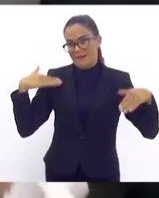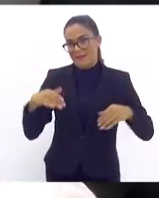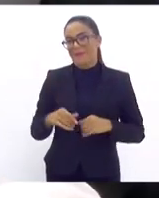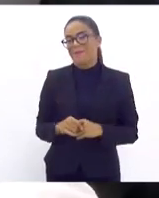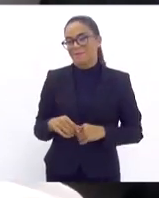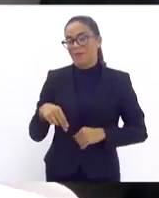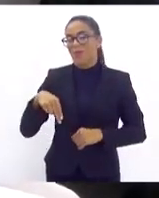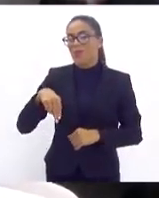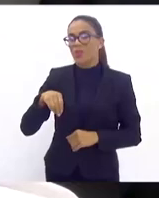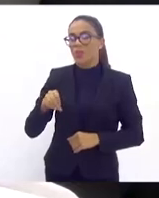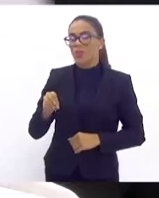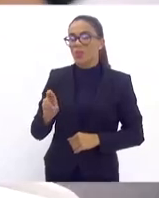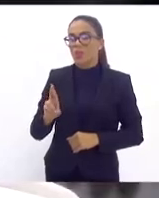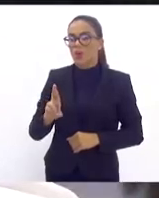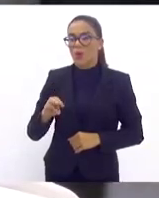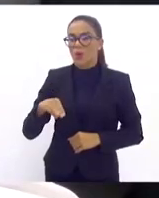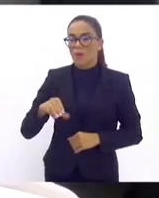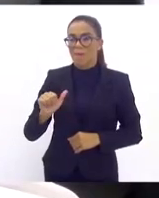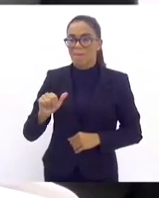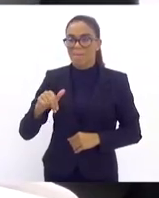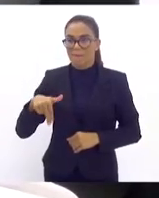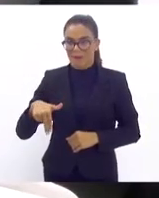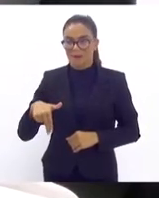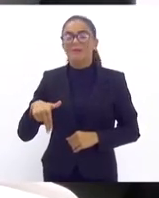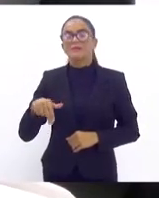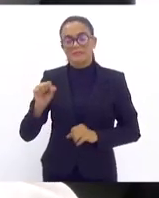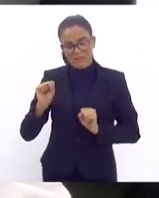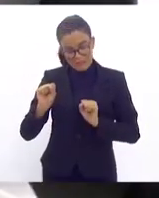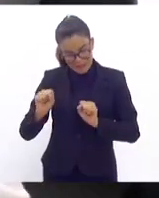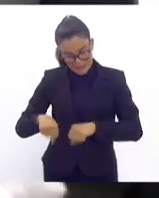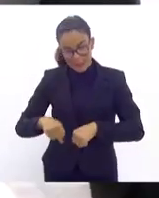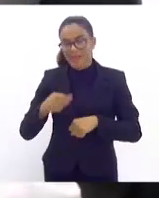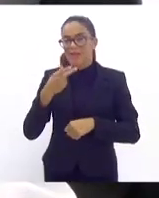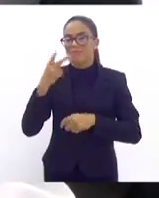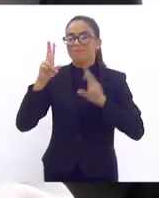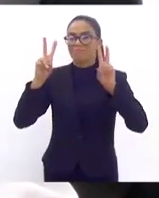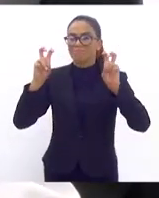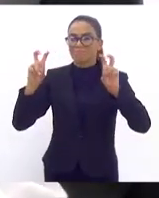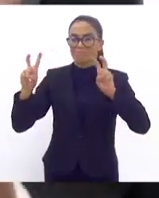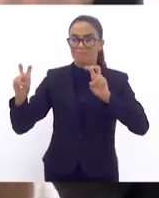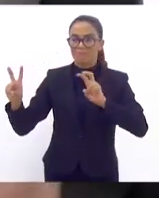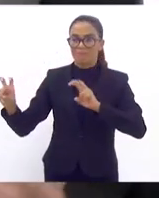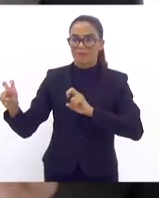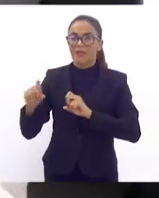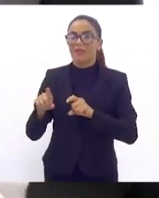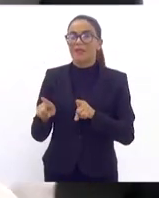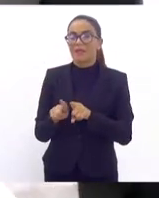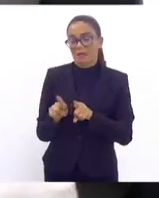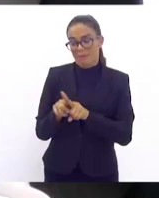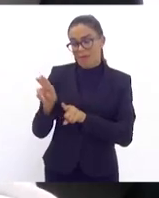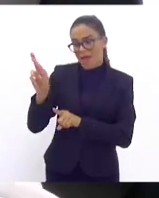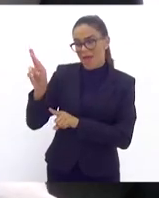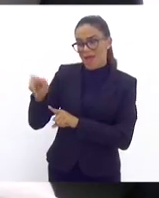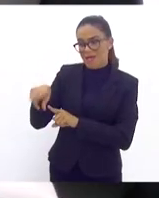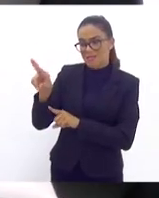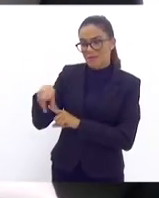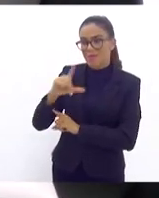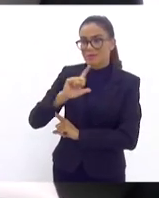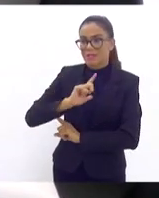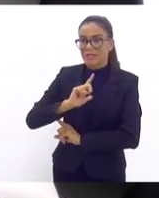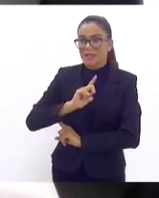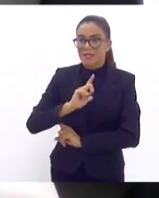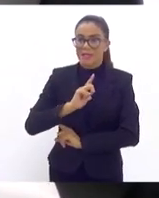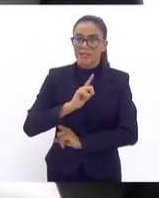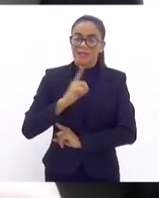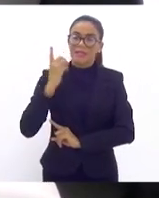Isso tem, né, legislação federal que fala sobre isso. E quando, não é, aqui, com razão, nas falas